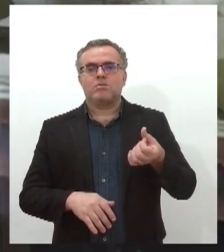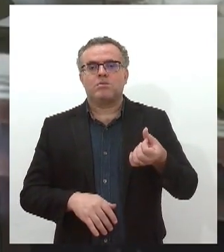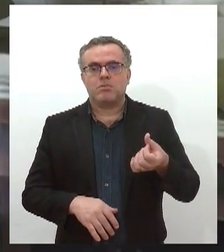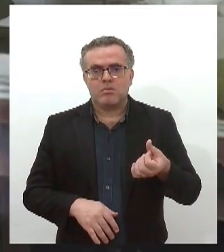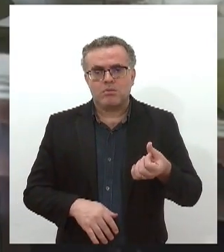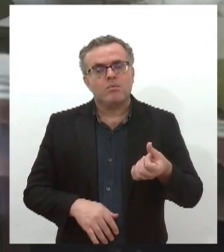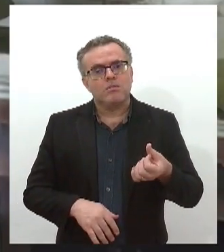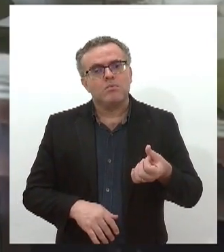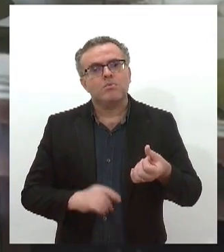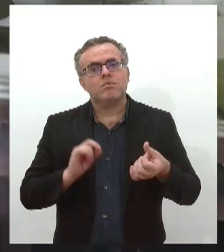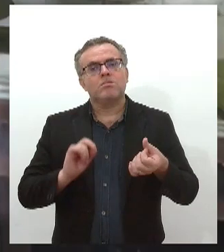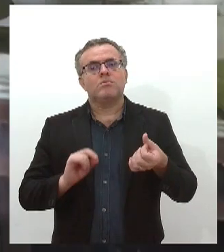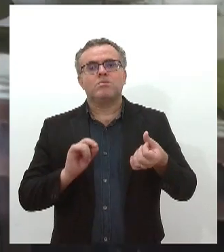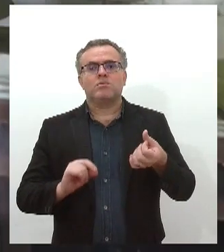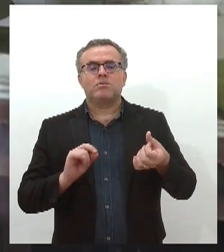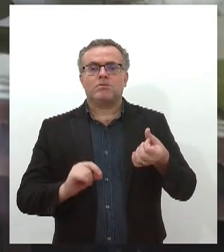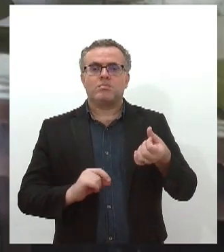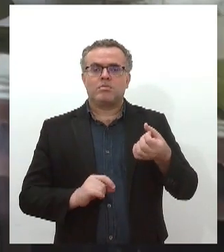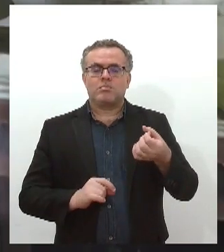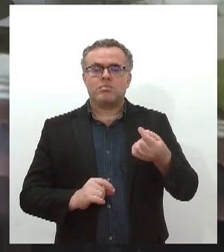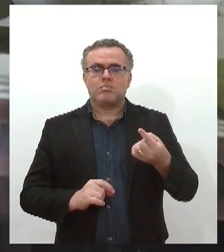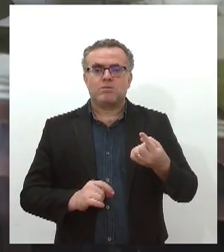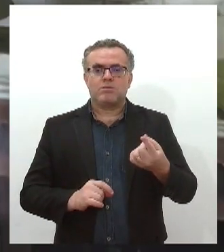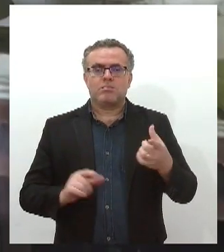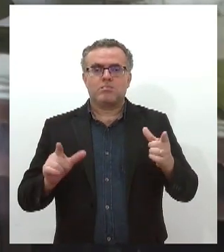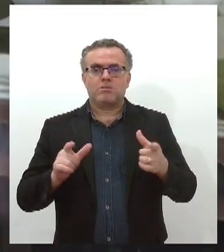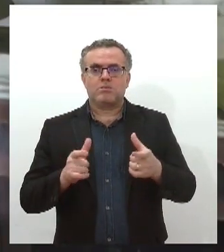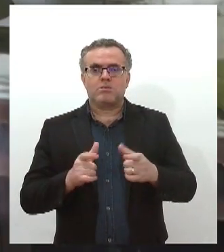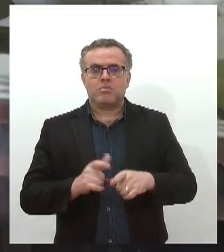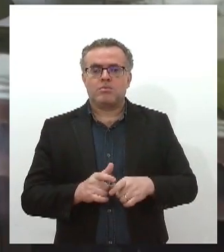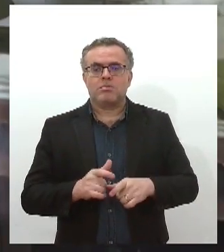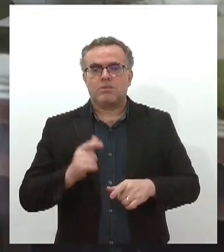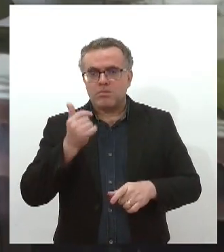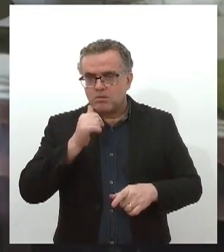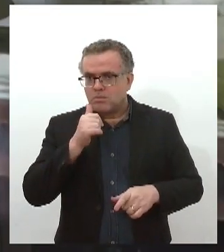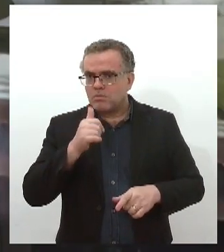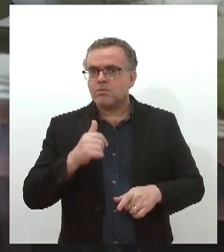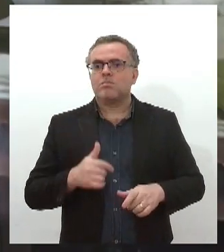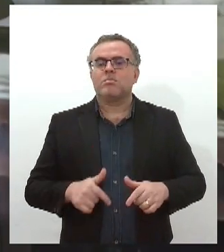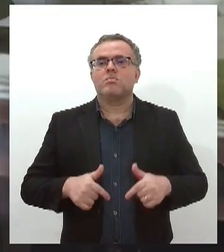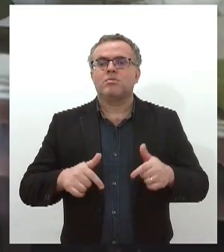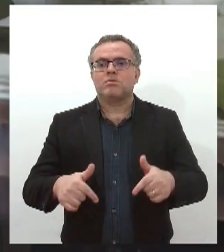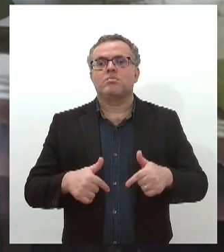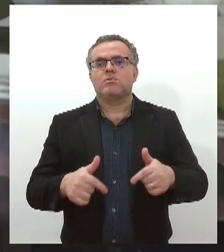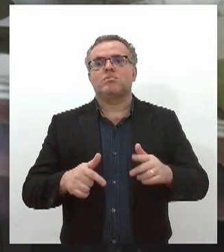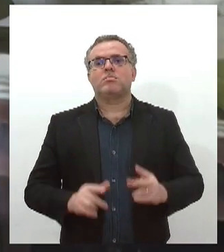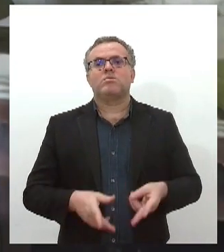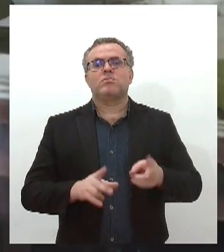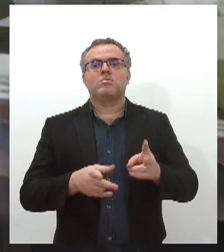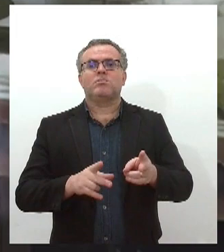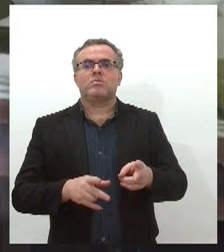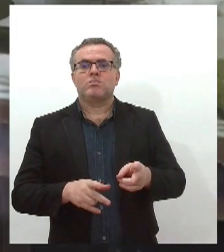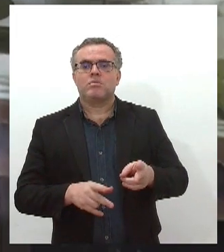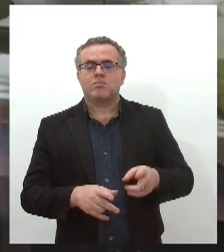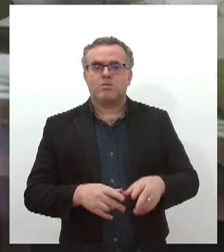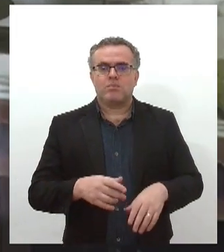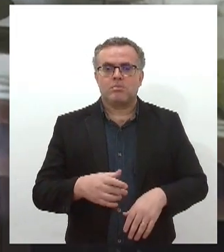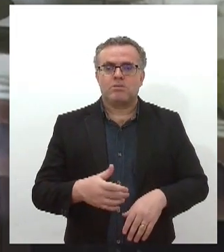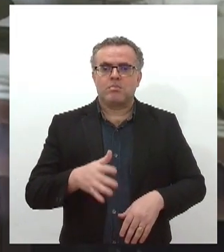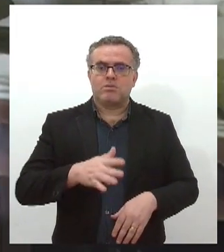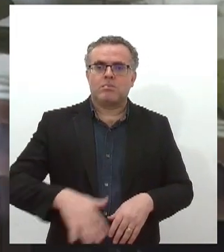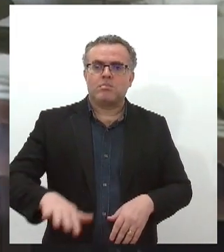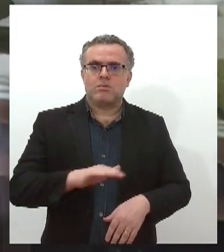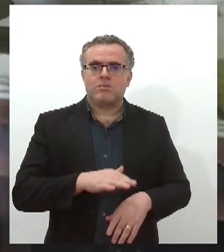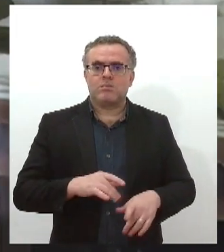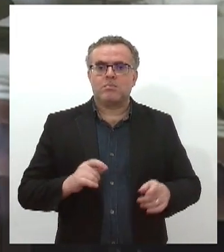fomos perdendo e até hoje as mulheres ainda não reconquistaram esses 6 espaços. Nós precisamos reconquistar